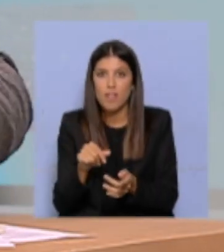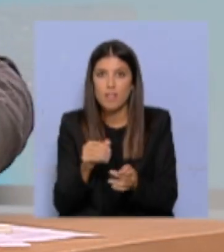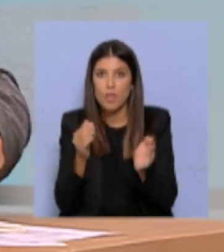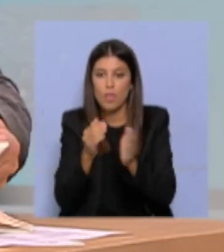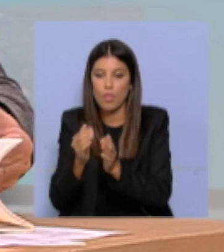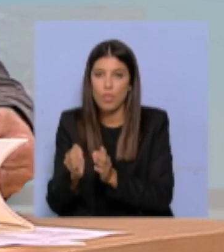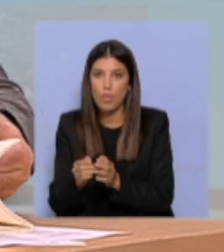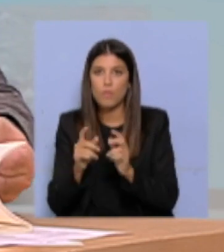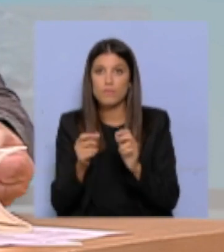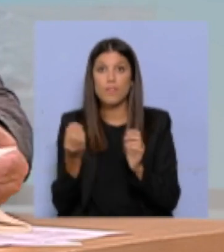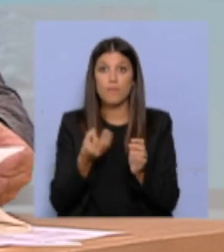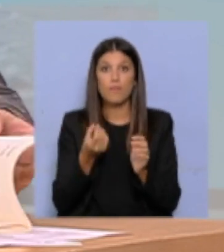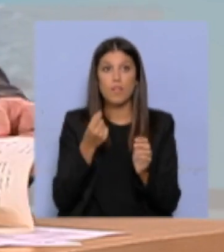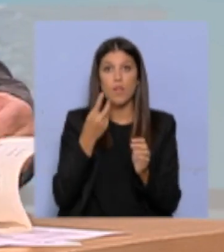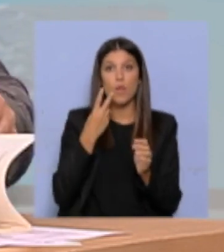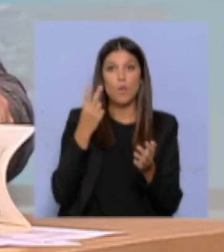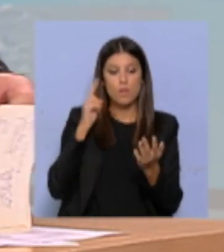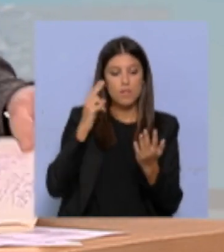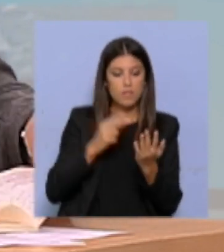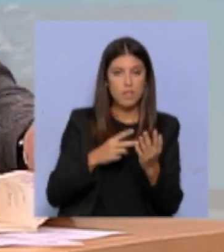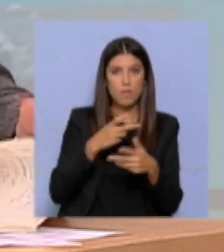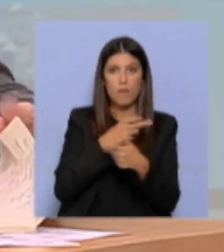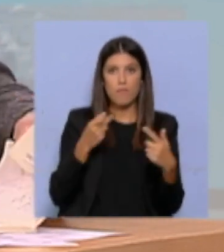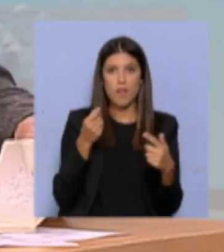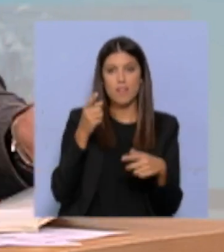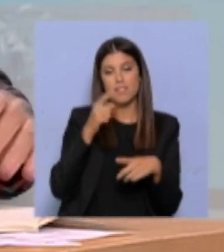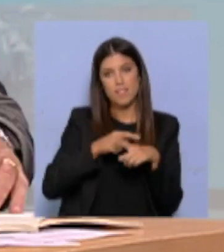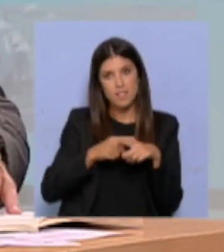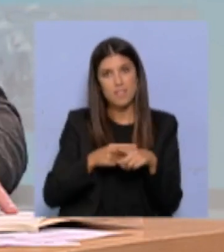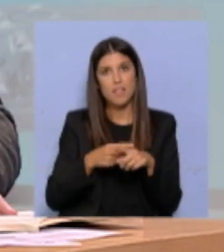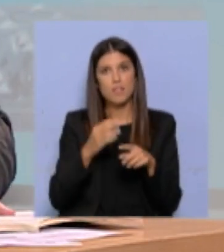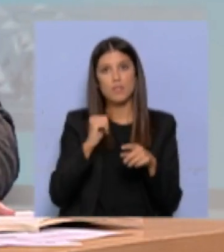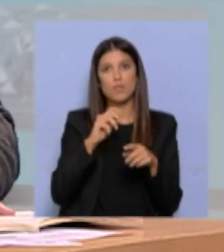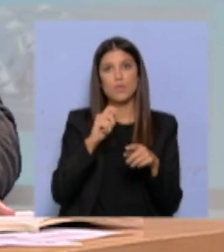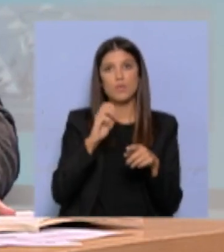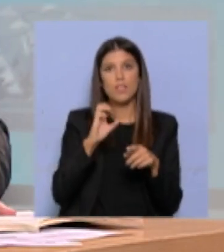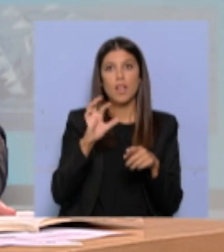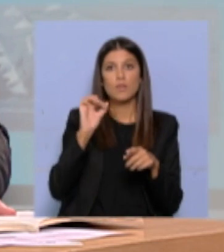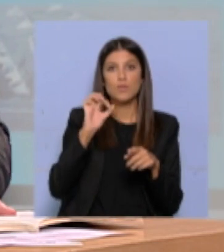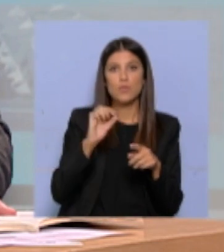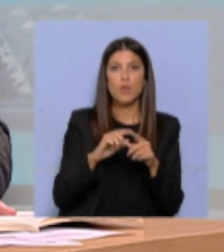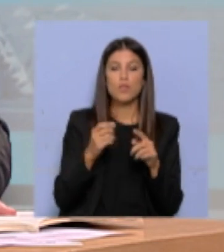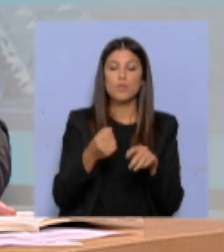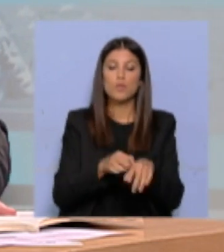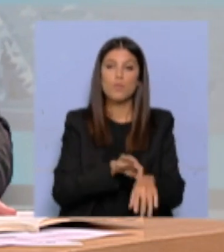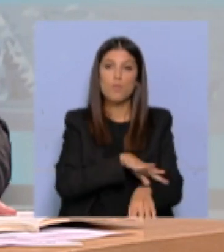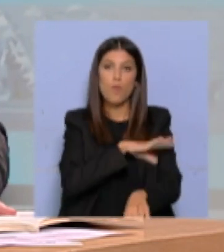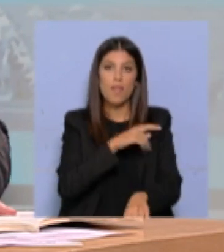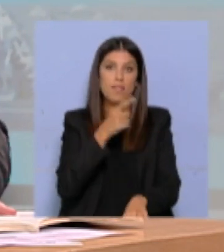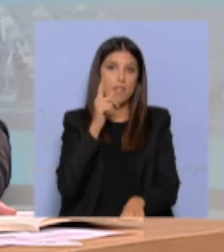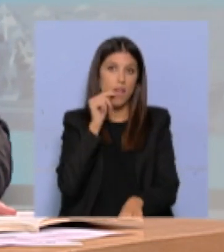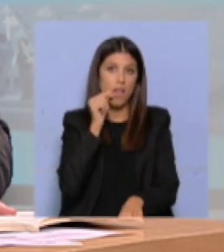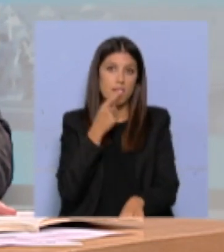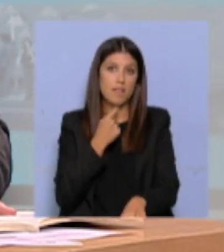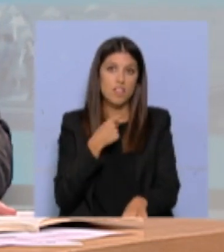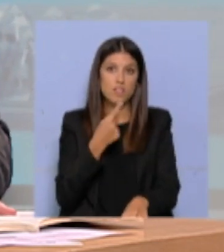muito interessante, já do século XVIII, que era de um poeta inglês que dizia: quando